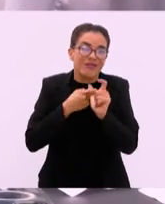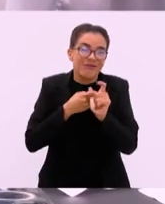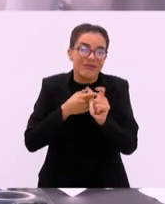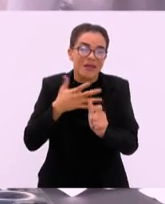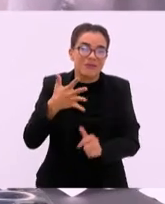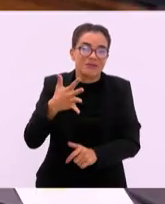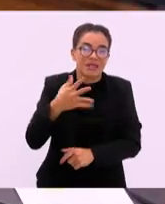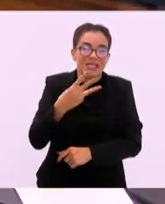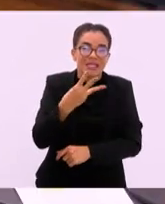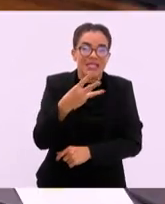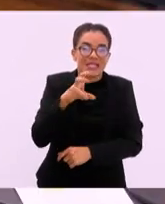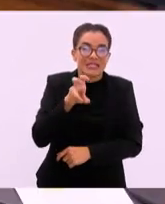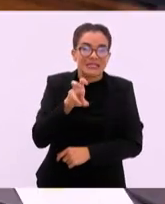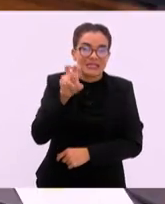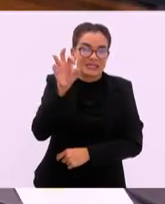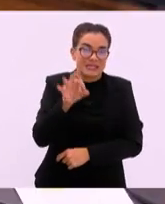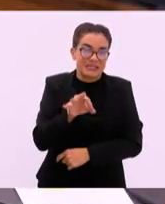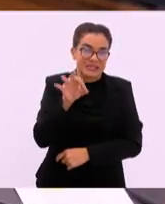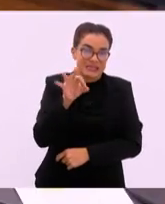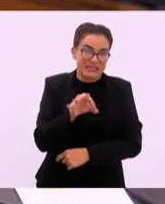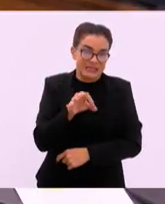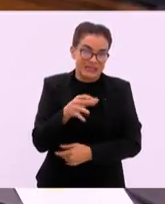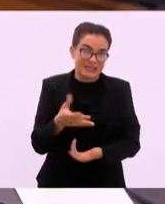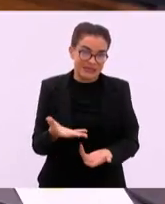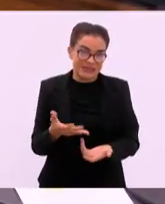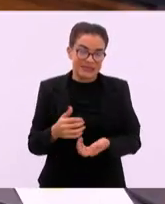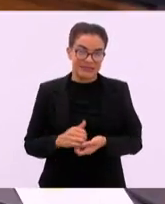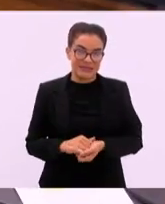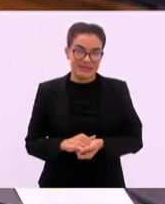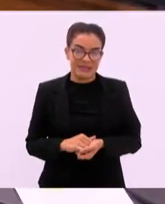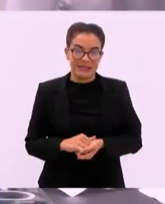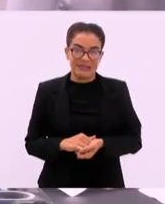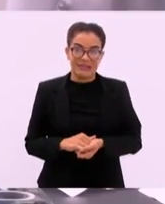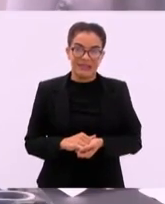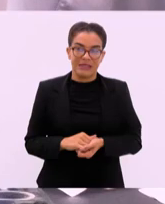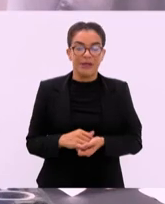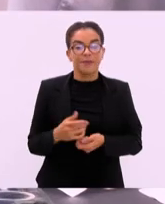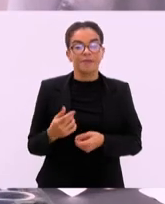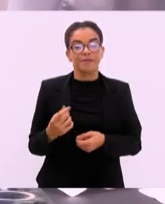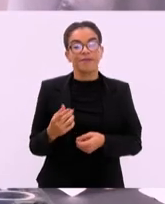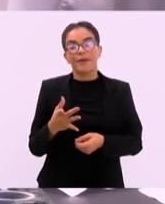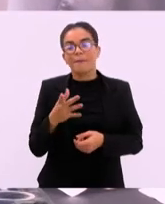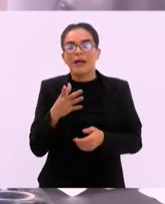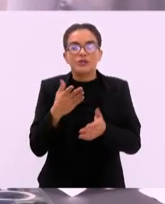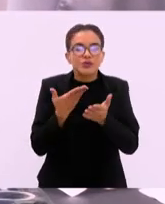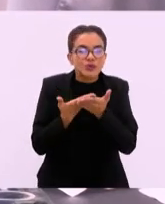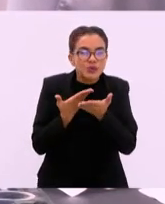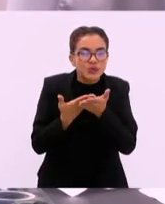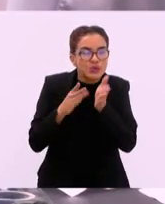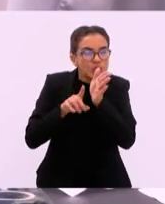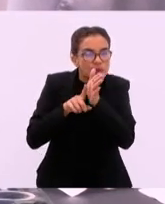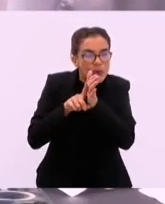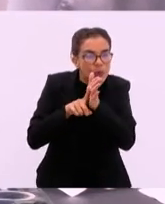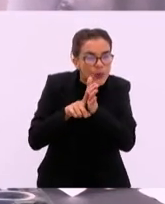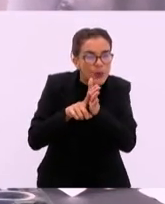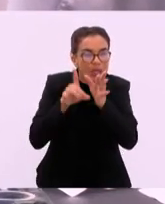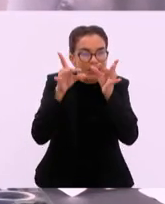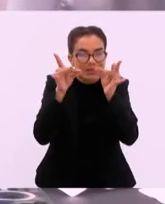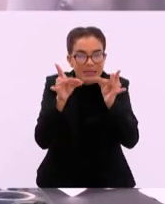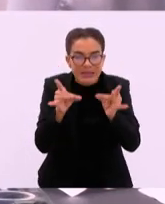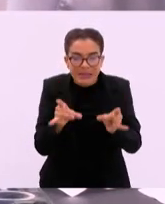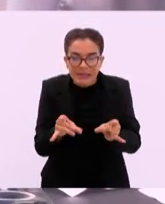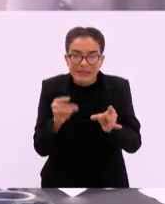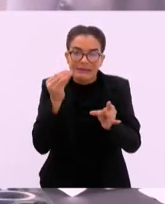aproximadamente 35%. Pois é. Analisar, fazer um estudo mais detalhado sobre isso, tentar um outro argumento,